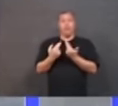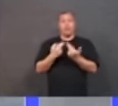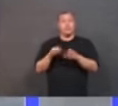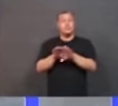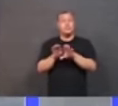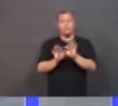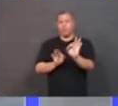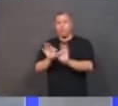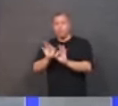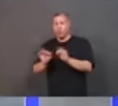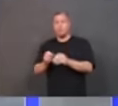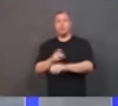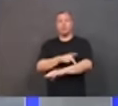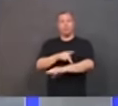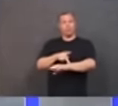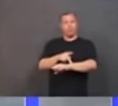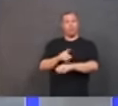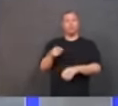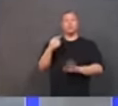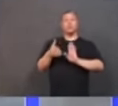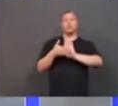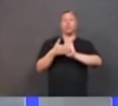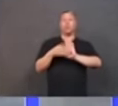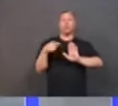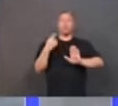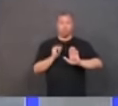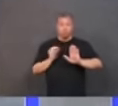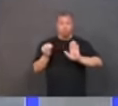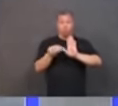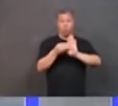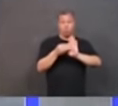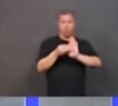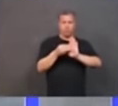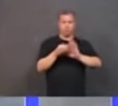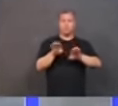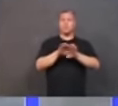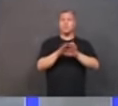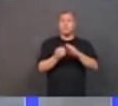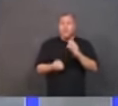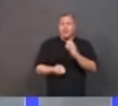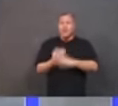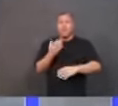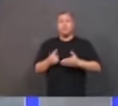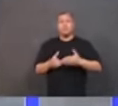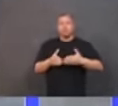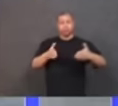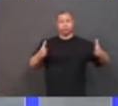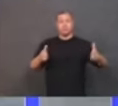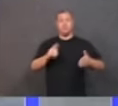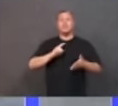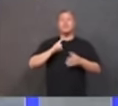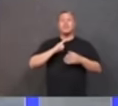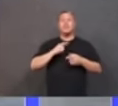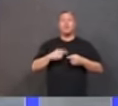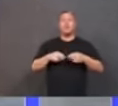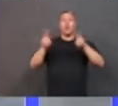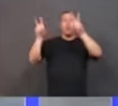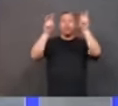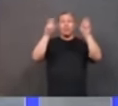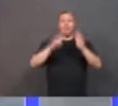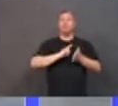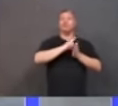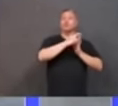projetos pedagógicos, uma das propostas que a gente tem colocado é implementar a temática do gênero como algo, como